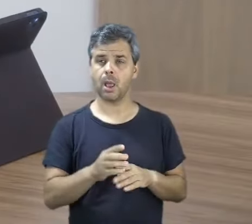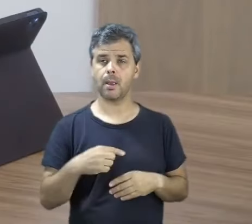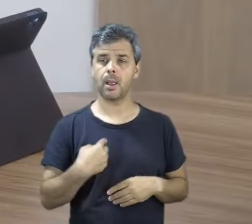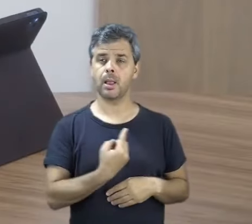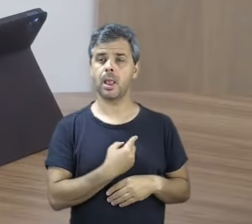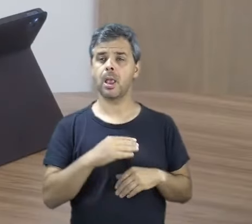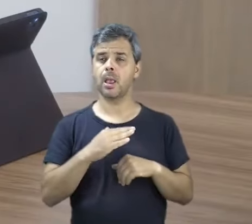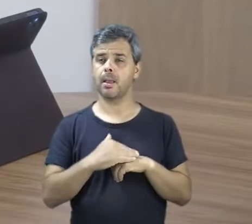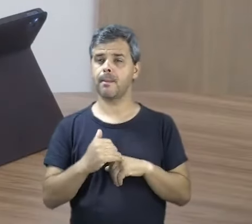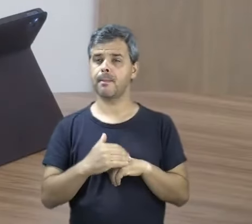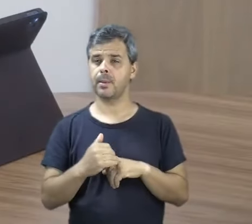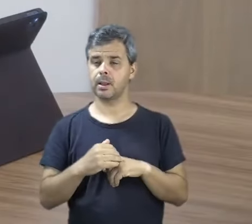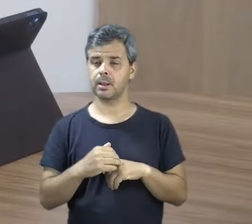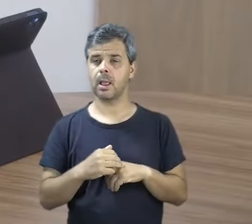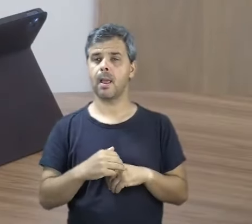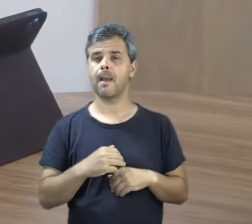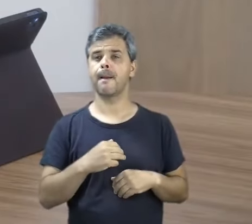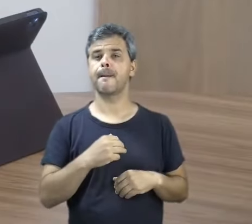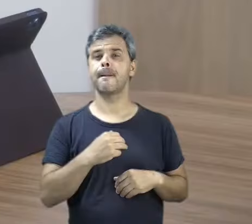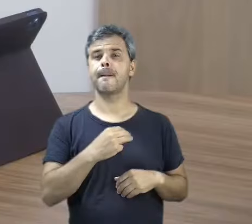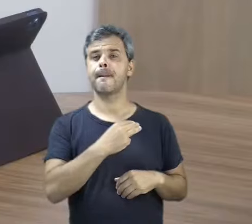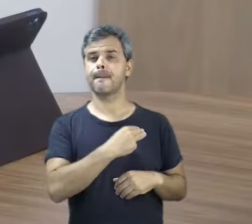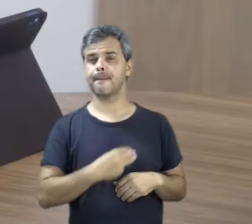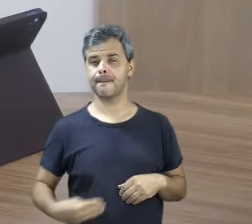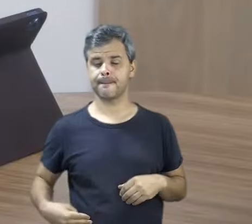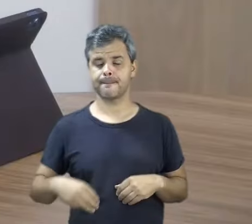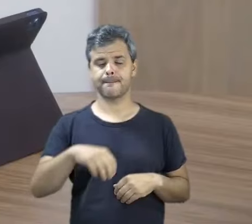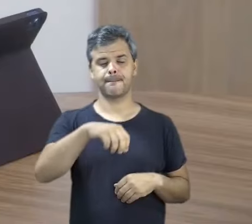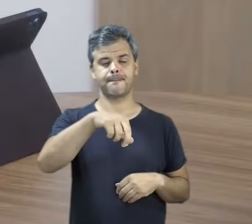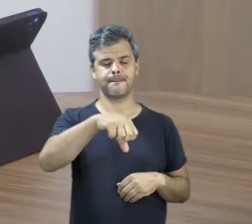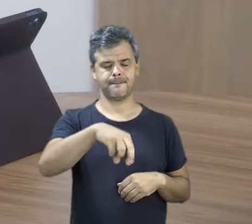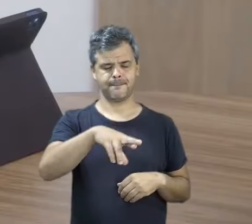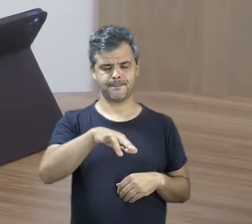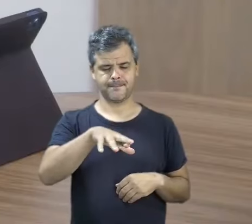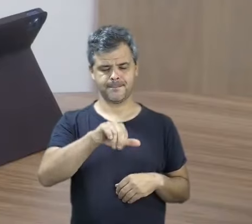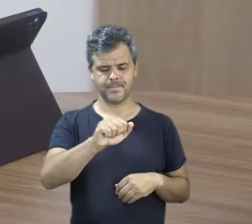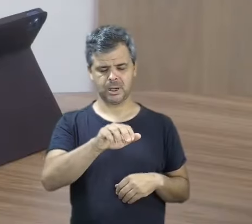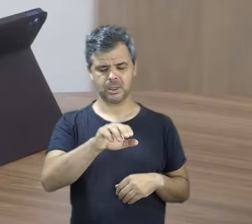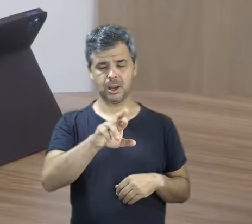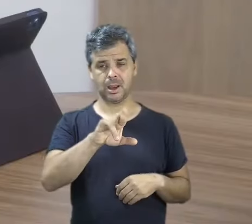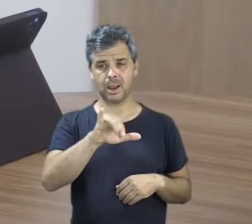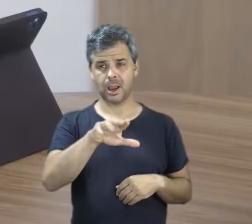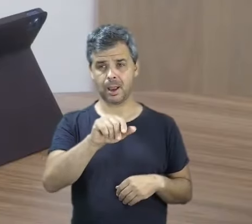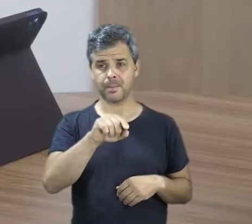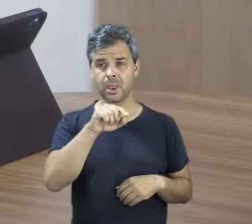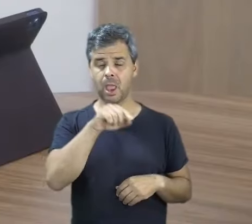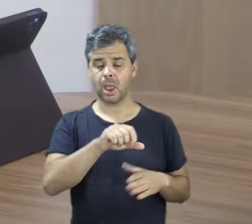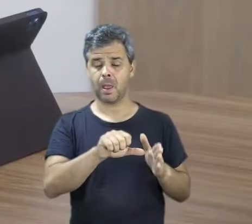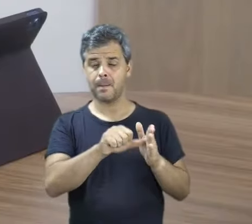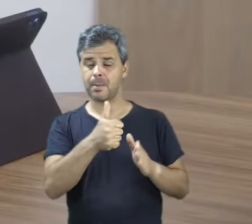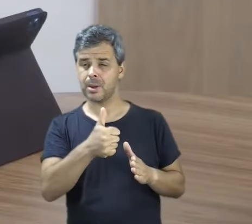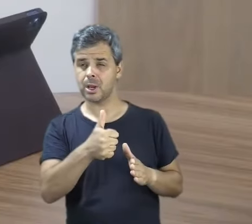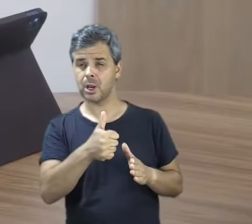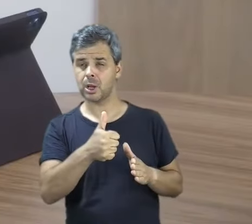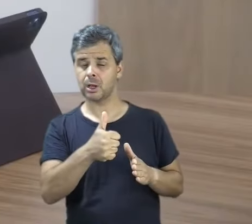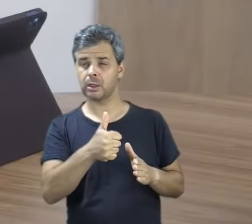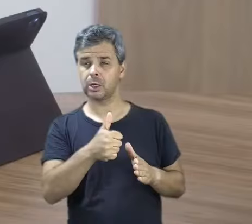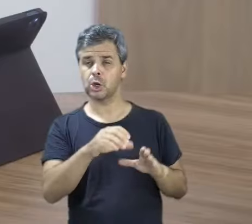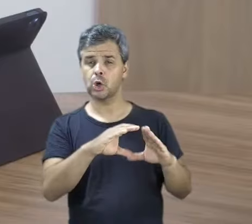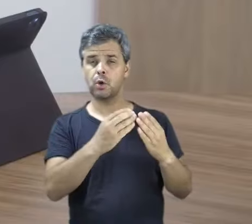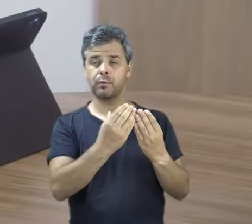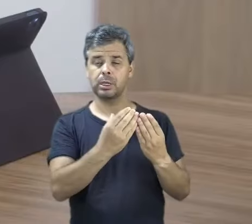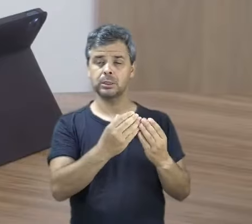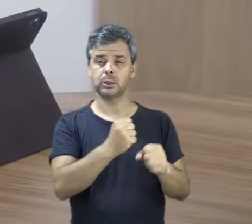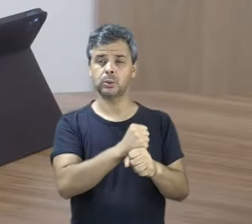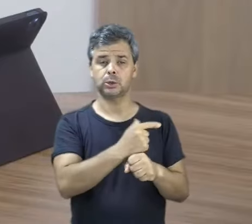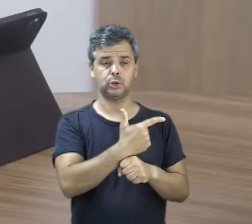nossa querida e sempre ministra Matilde Ribeiro naquela oportunidade. Então, aquela primeira conferência, ela deu um